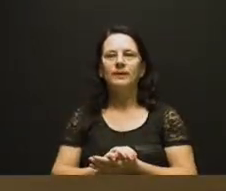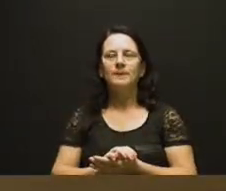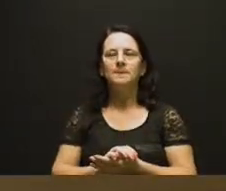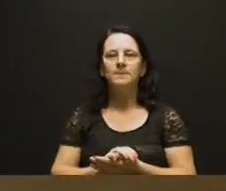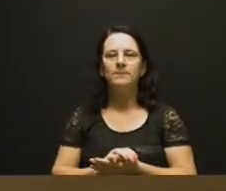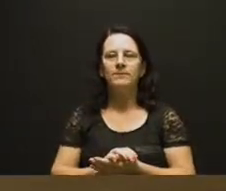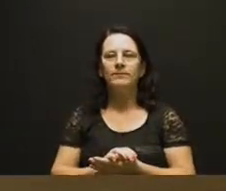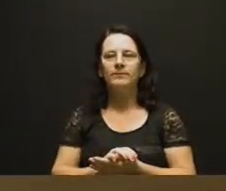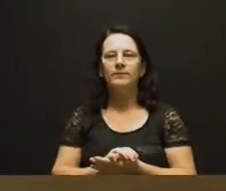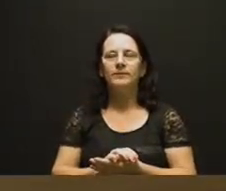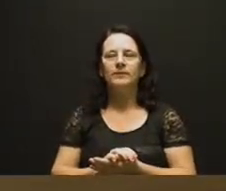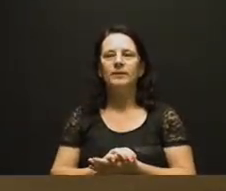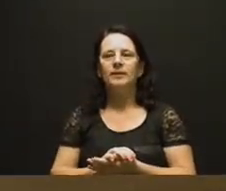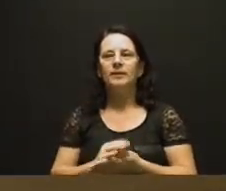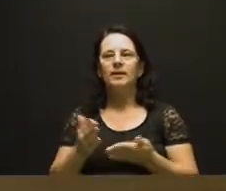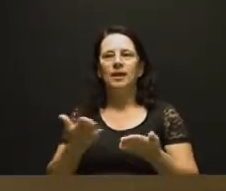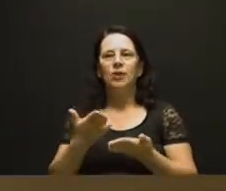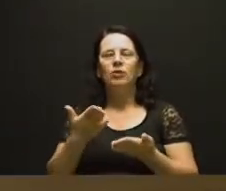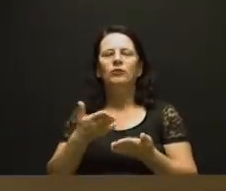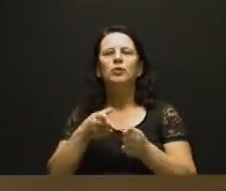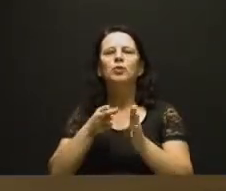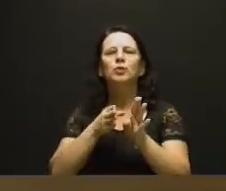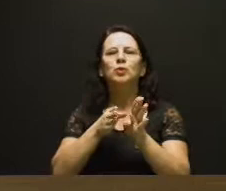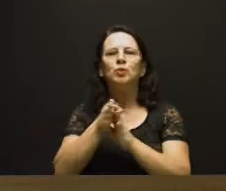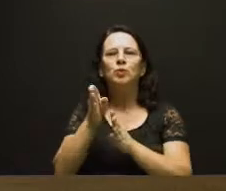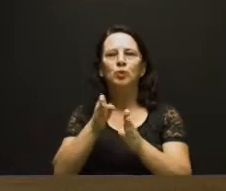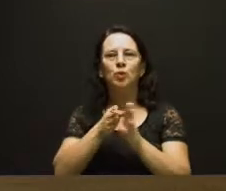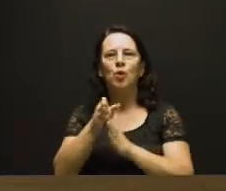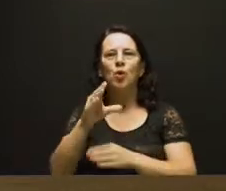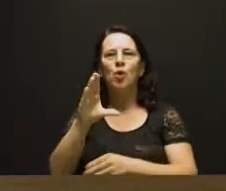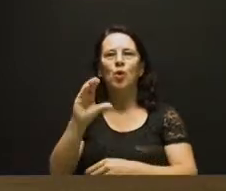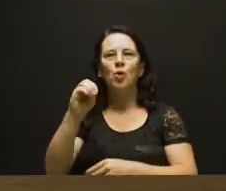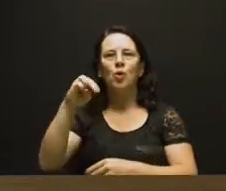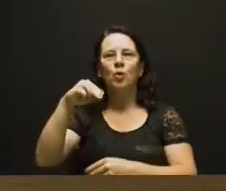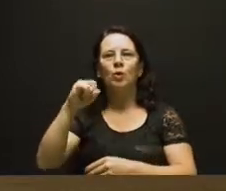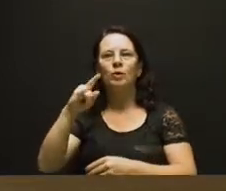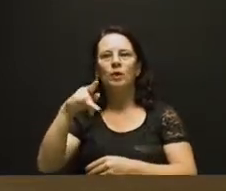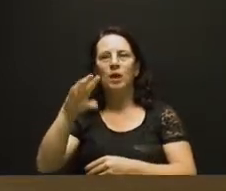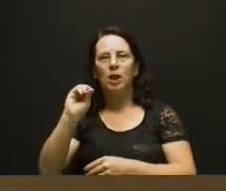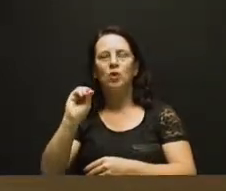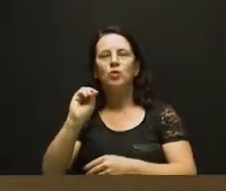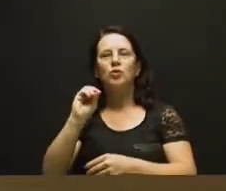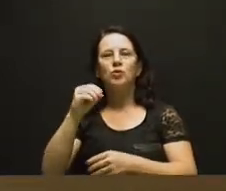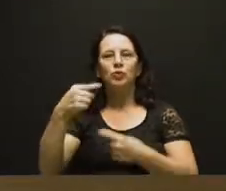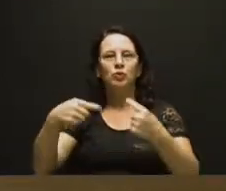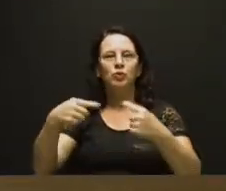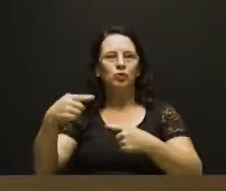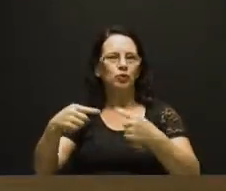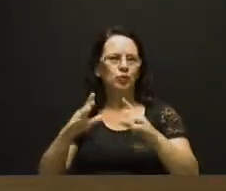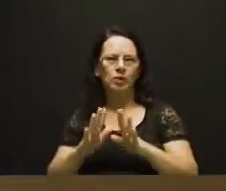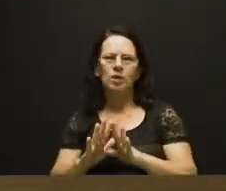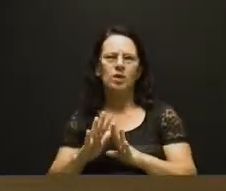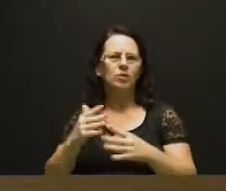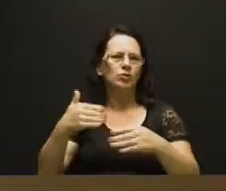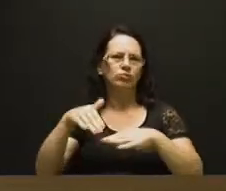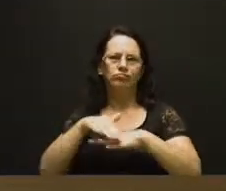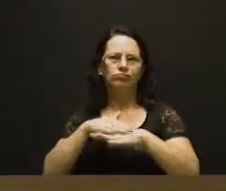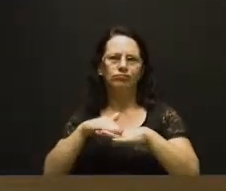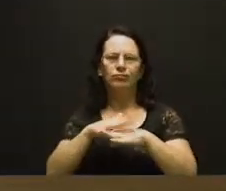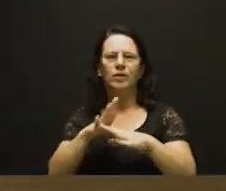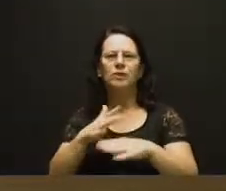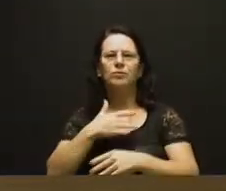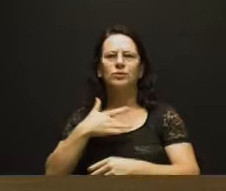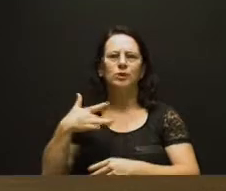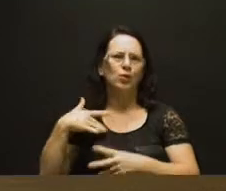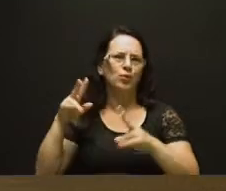não tô falando como conselho conselho um lugar onde a gente discute diversas políticas de saúde